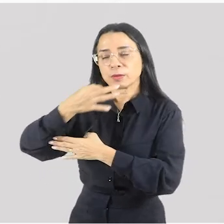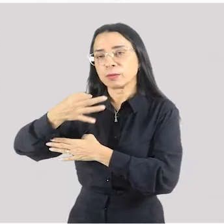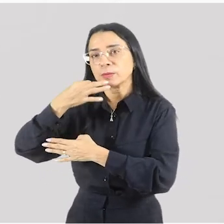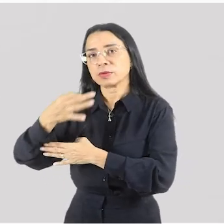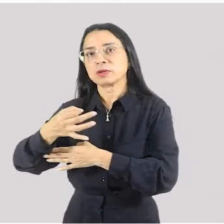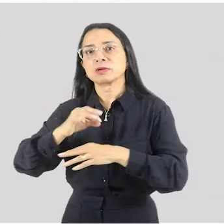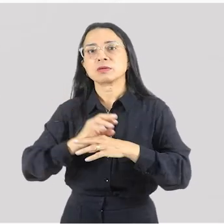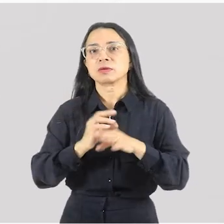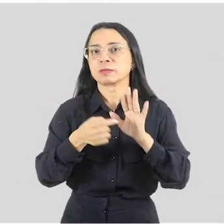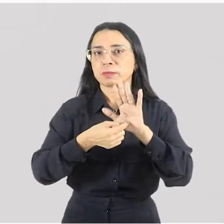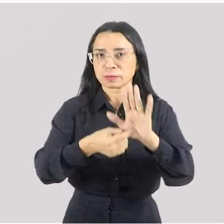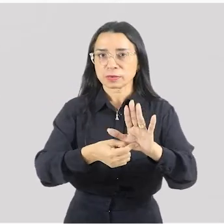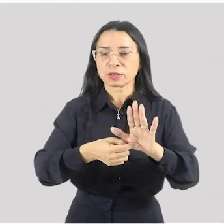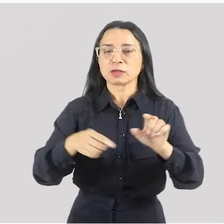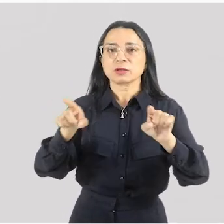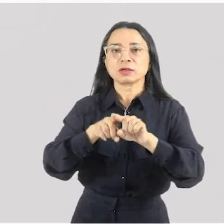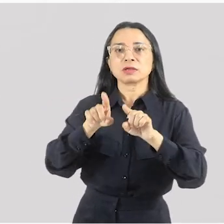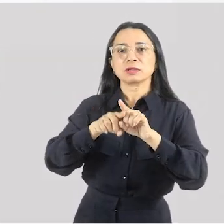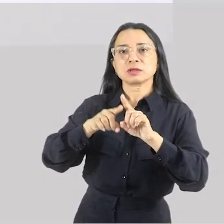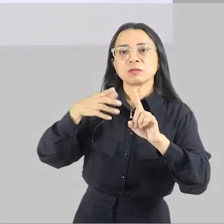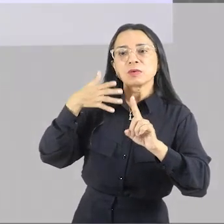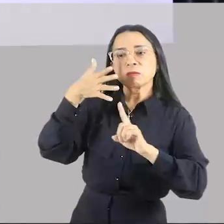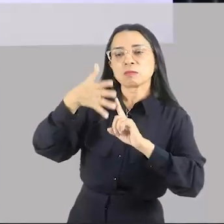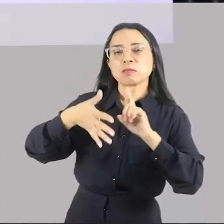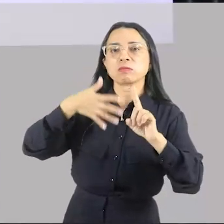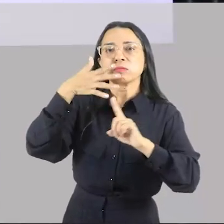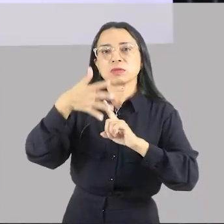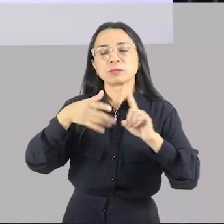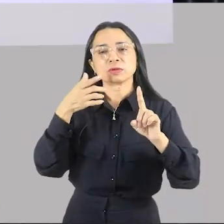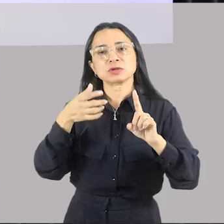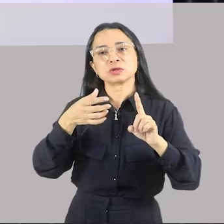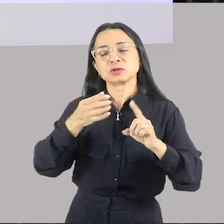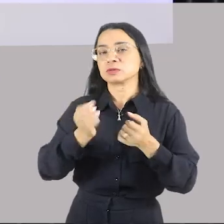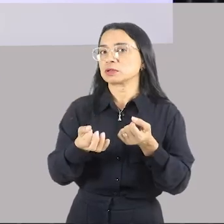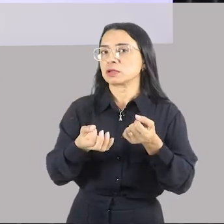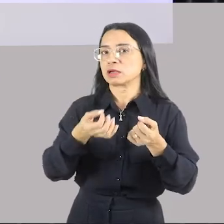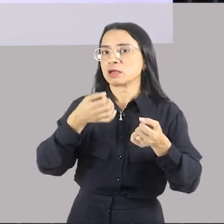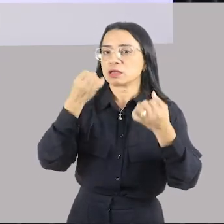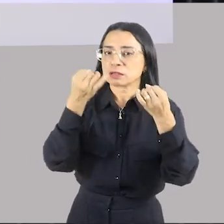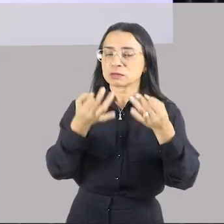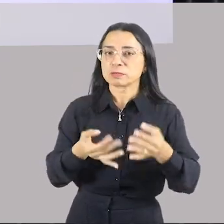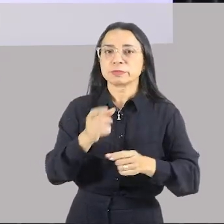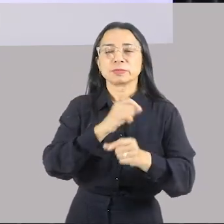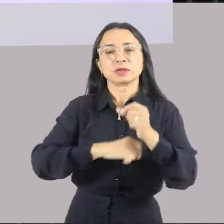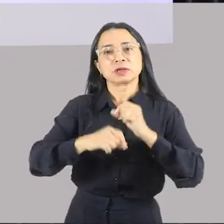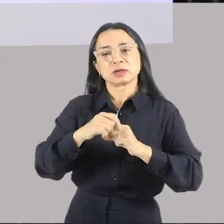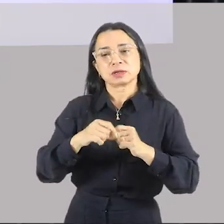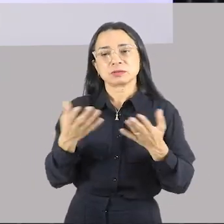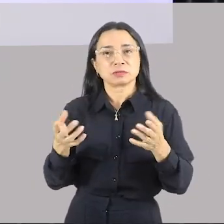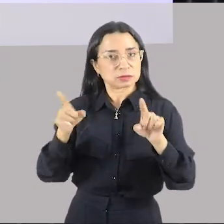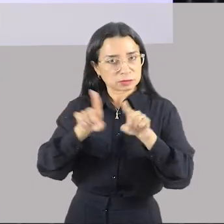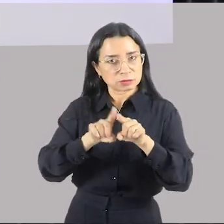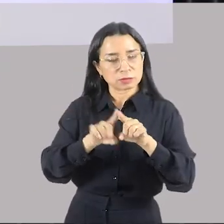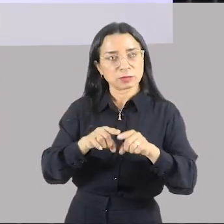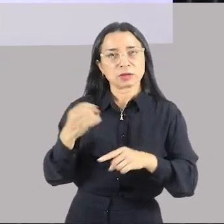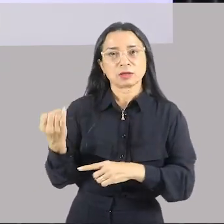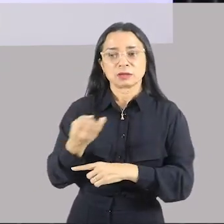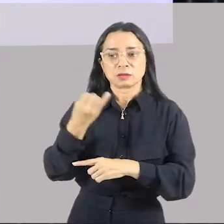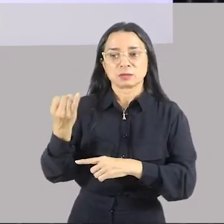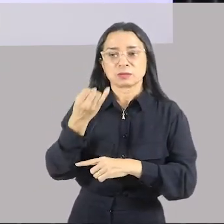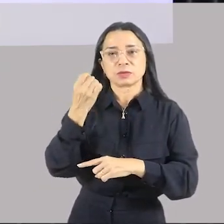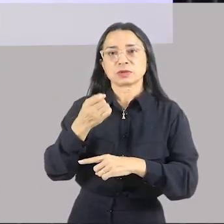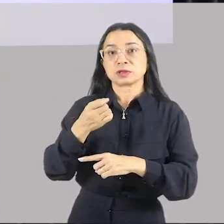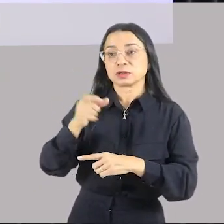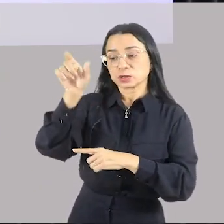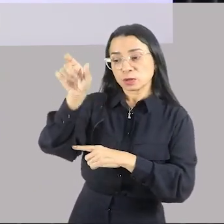também debatidos. Além disso, também é fundamental que os jornalistas sigam princípios éticos e busquem